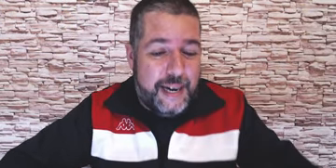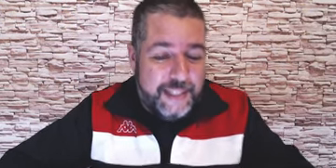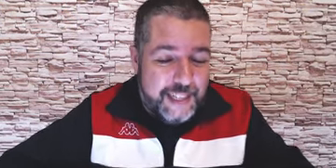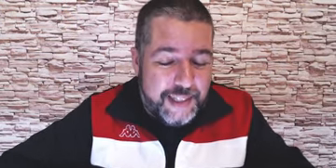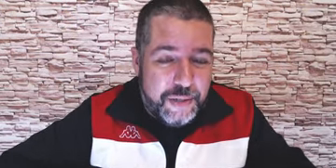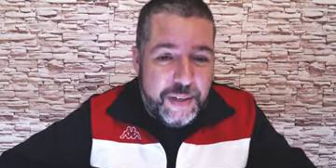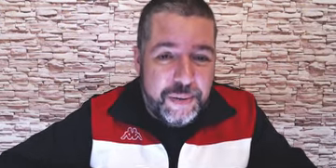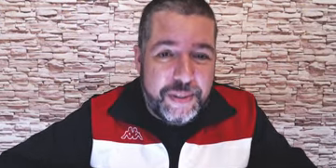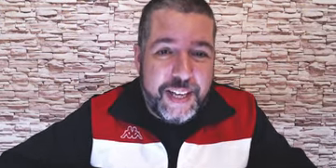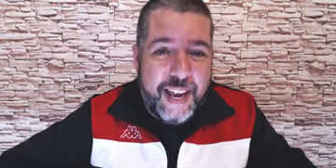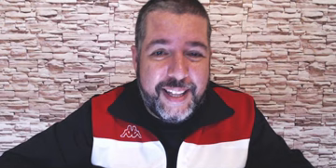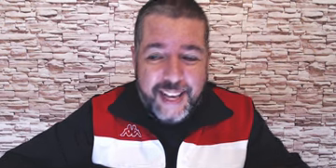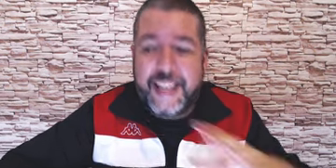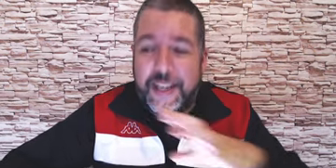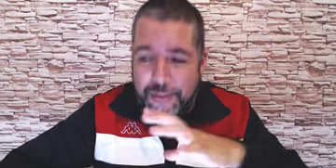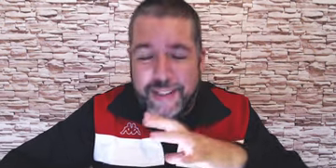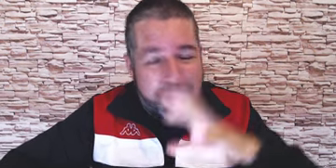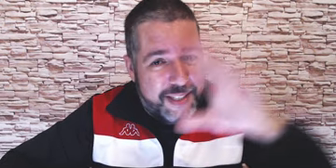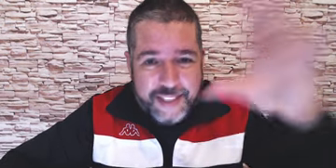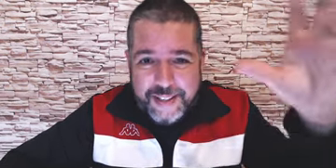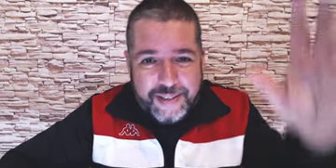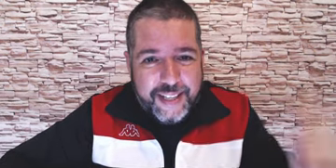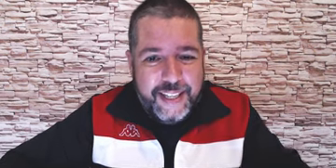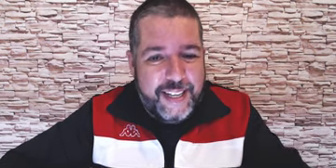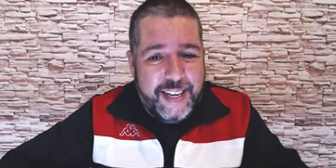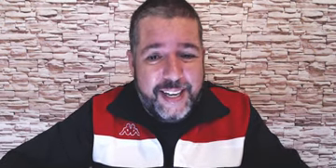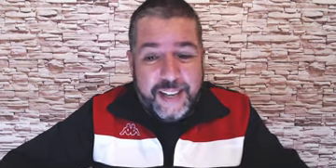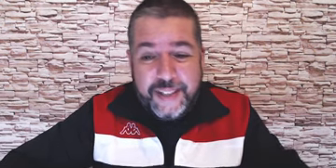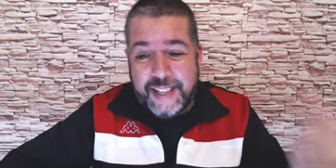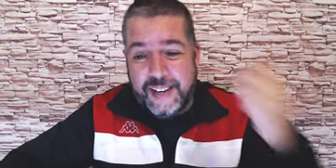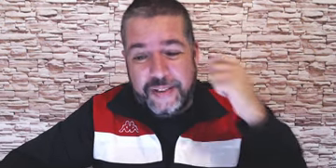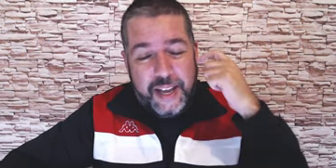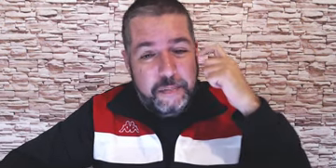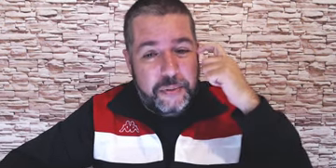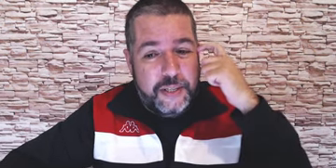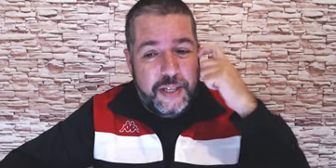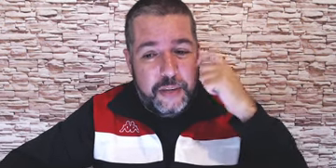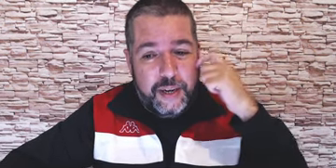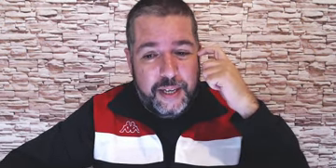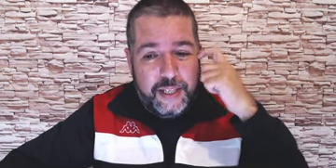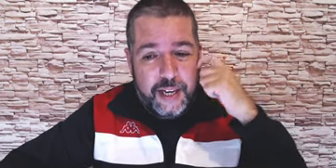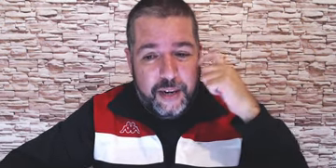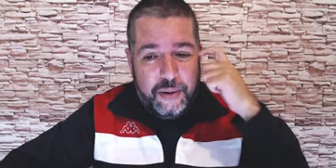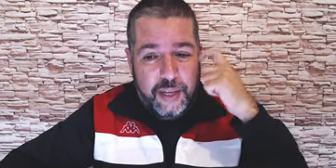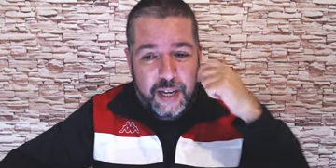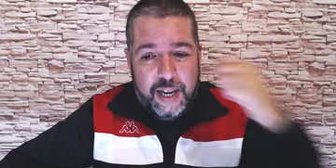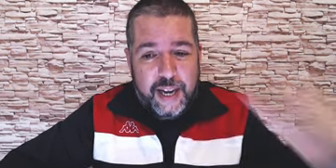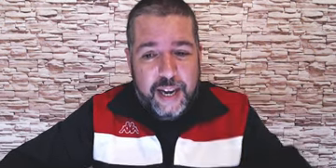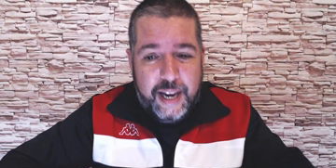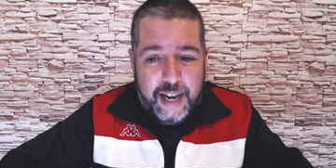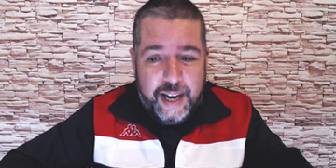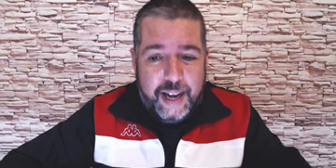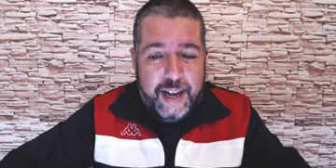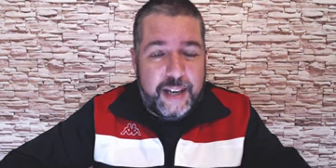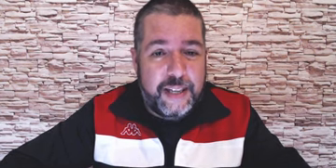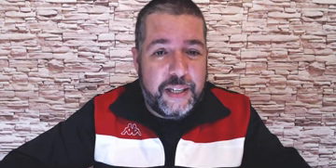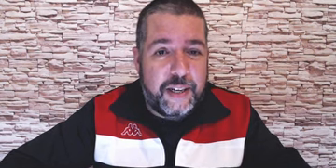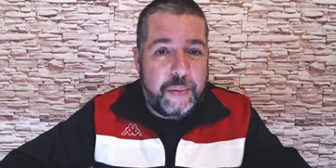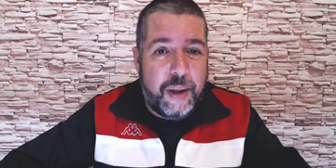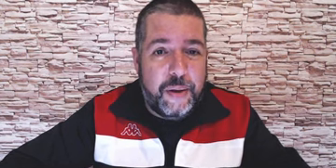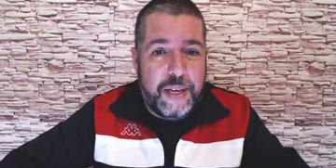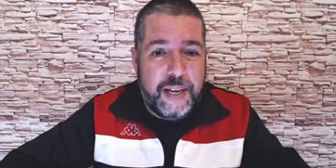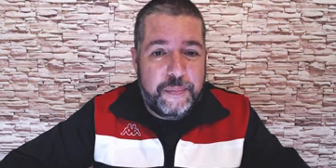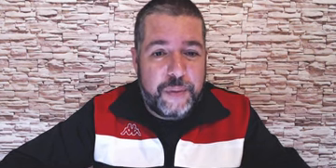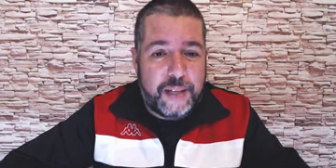grande parte dessa juventude que aí tá, que é justamente isso, né? Claro que não, né? Repudiam aí, em geral, a